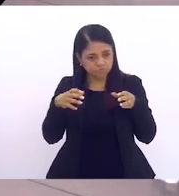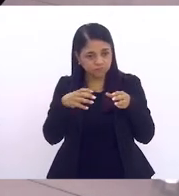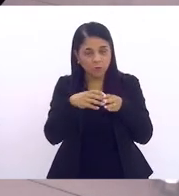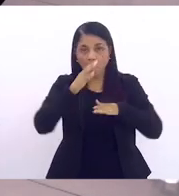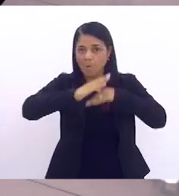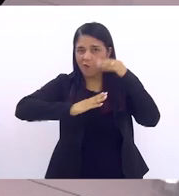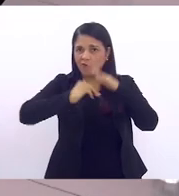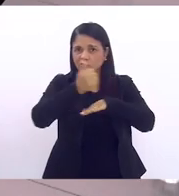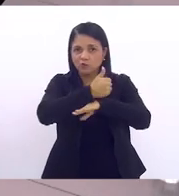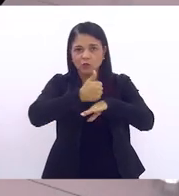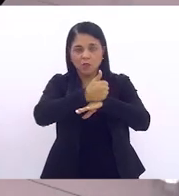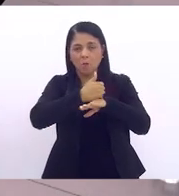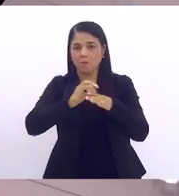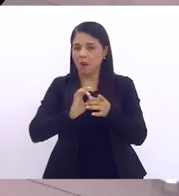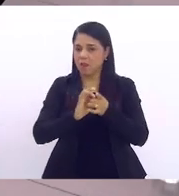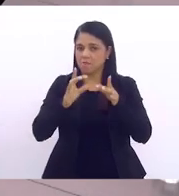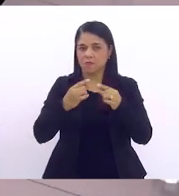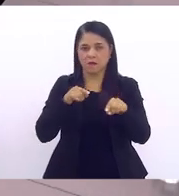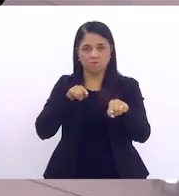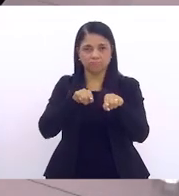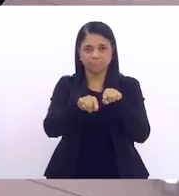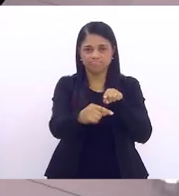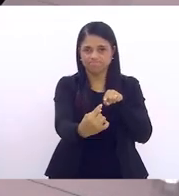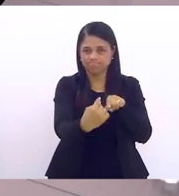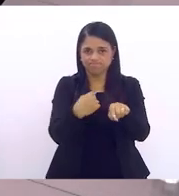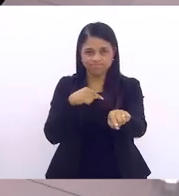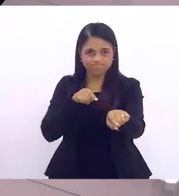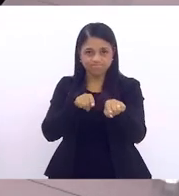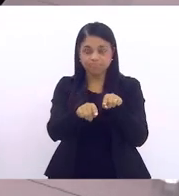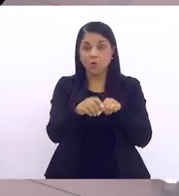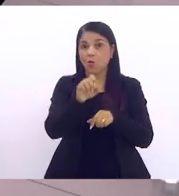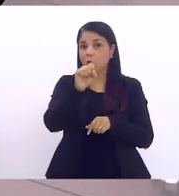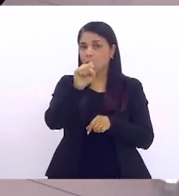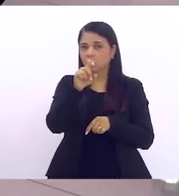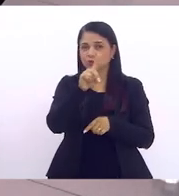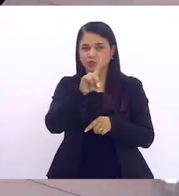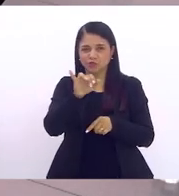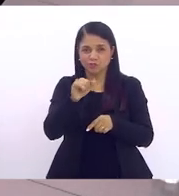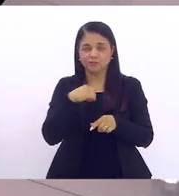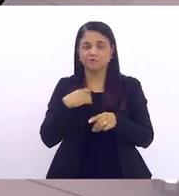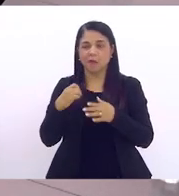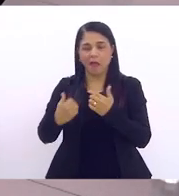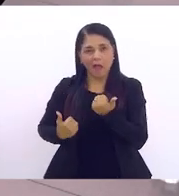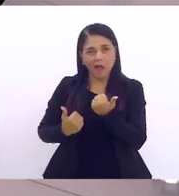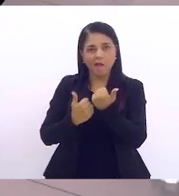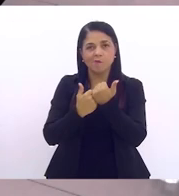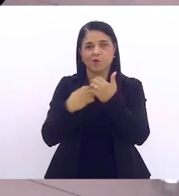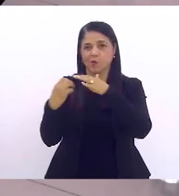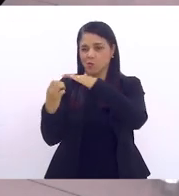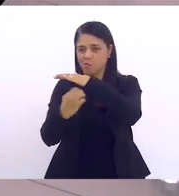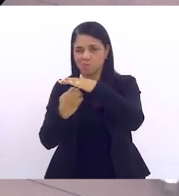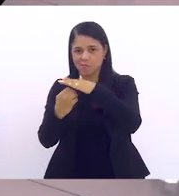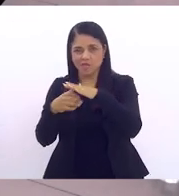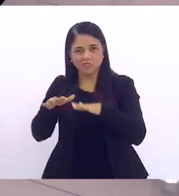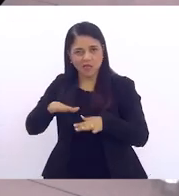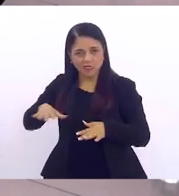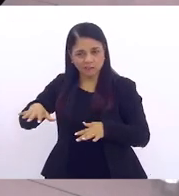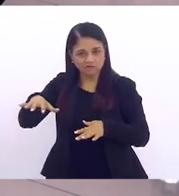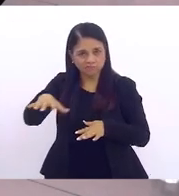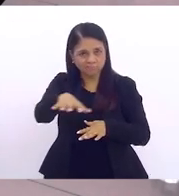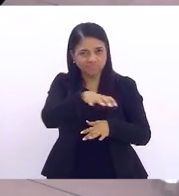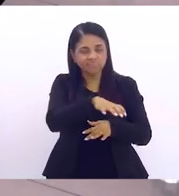liberar essa Rodovia o mais rápido possível e dentro de 8 dias Claro com apoio de várias empresas da região com várias eh